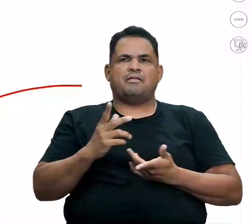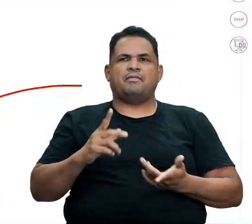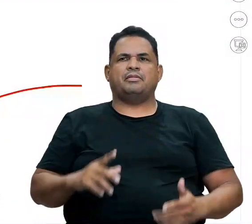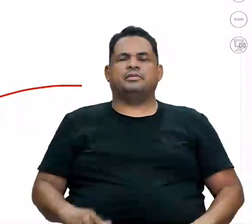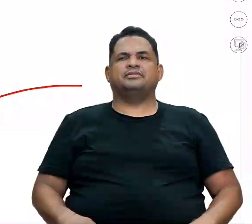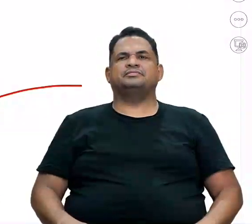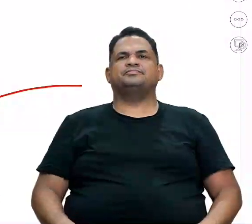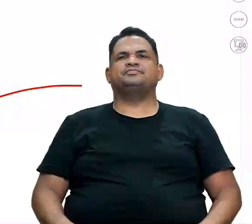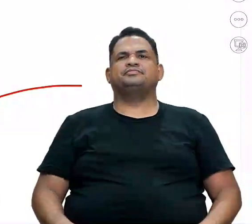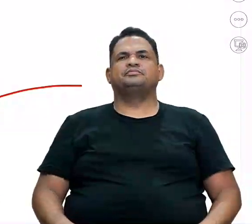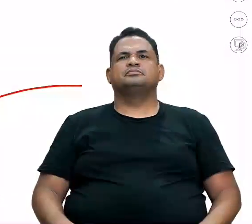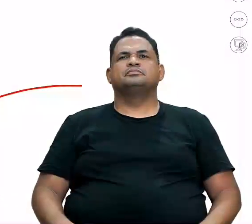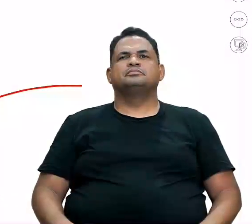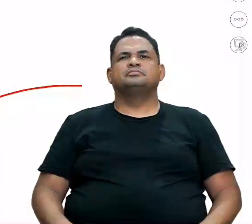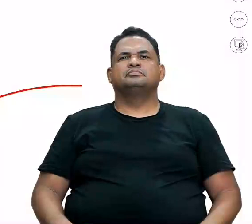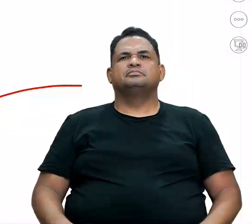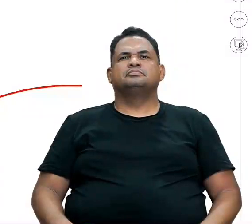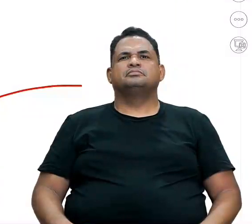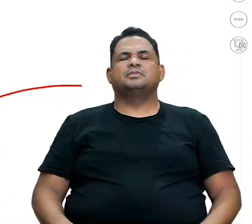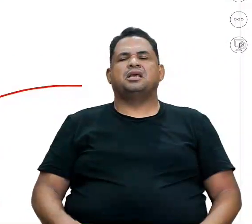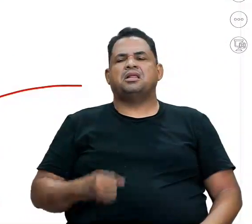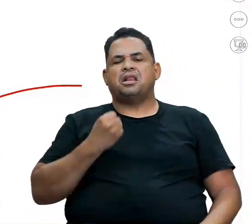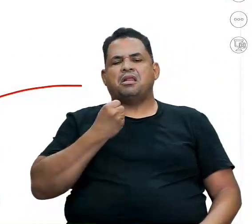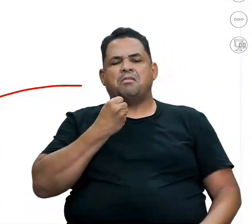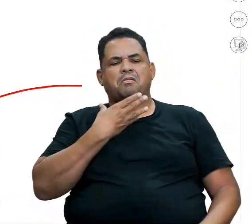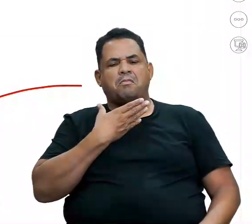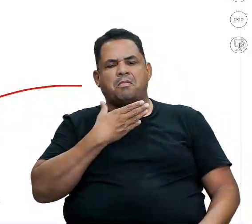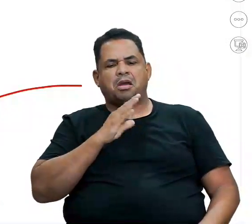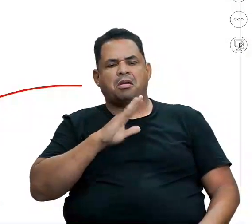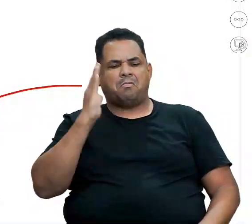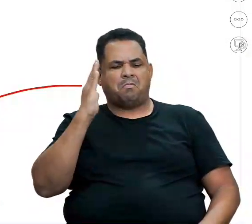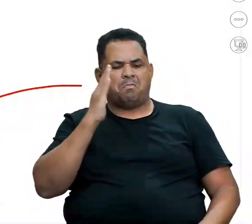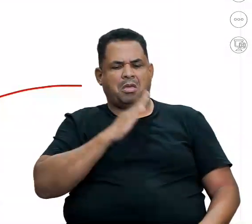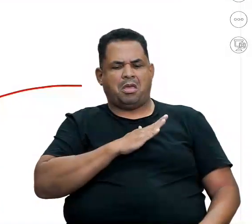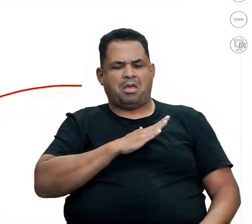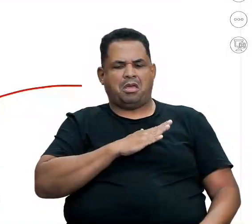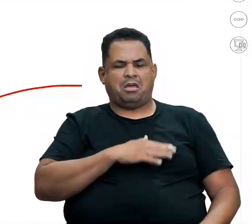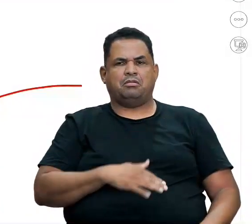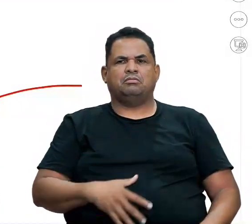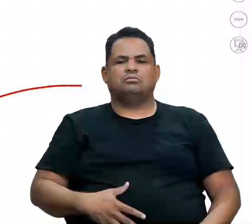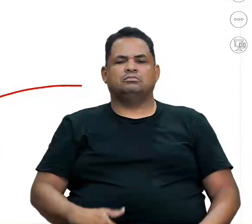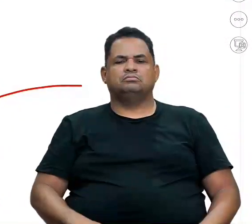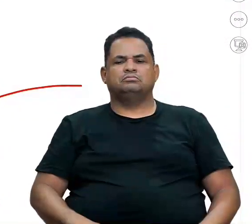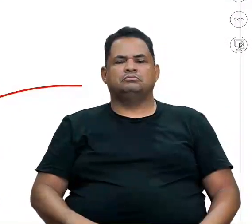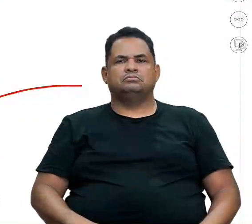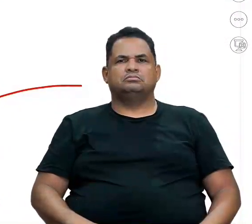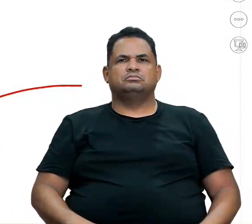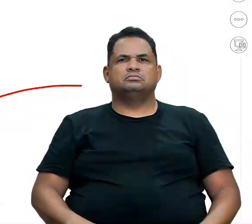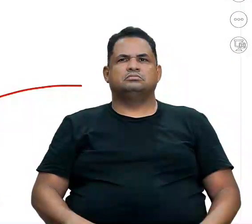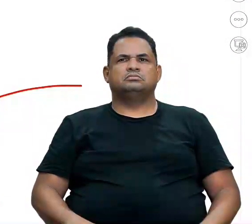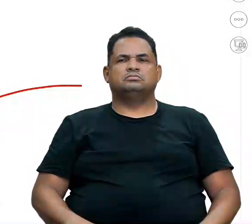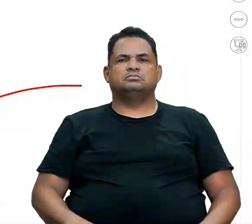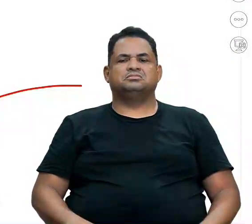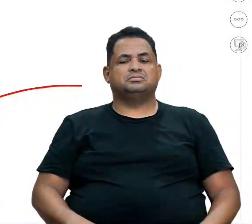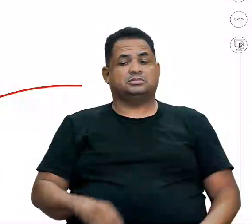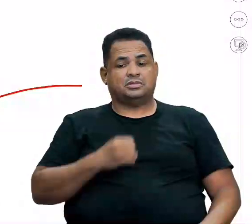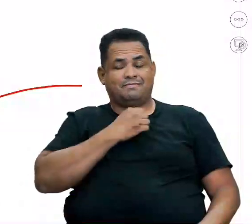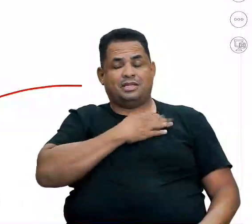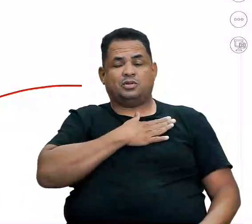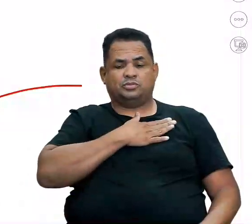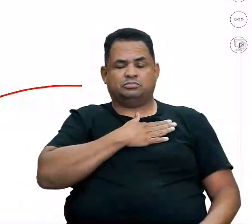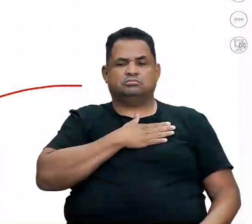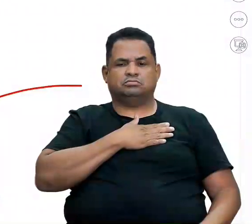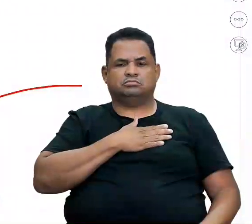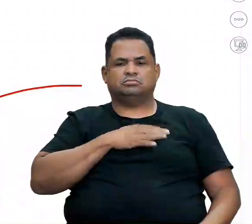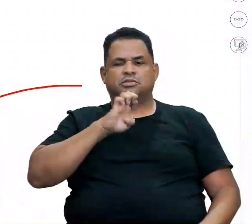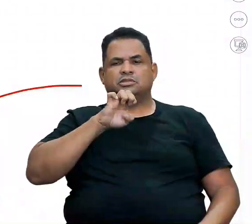que incrível, né? Não fosse do bem, é do mal. Isso não existe, gente. Isso é preconceito, tá? Isso é um